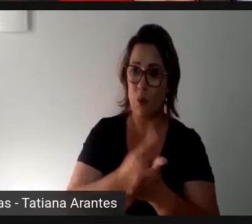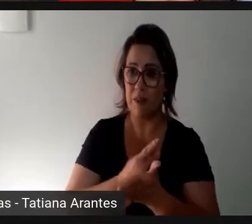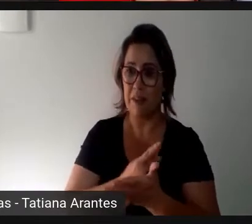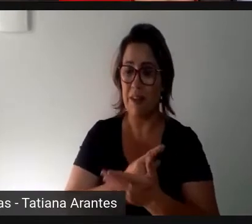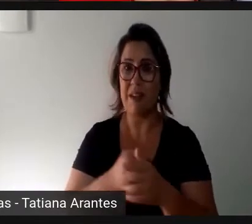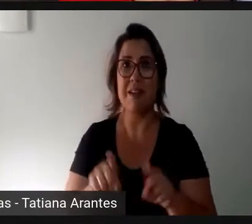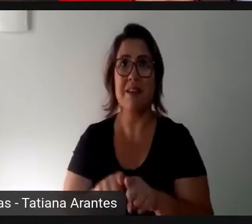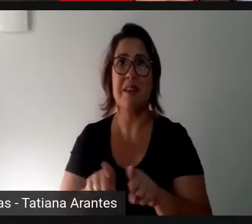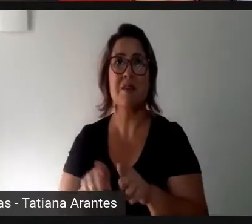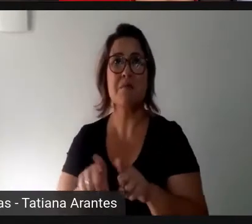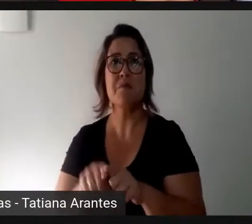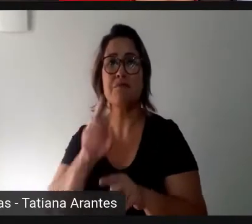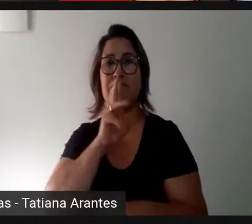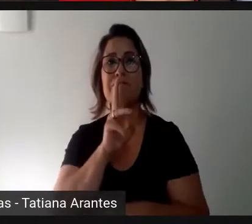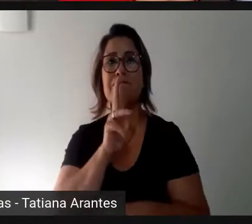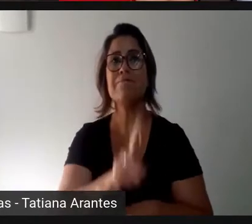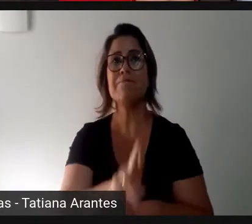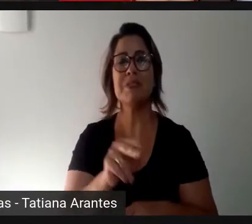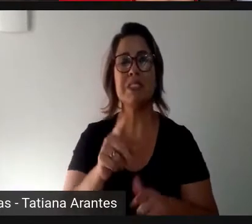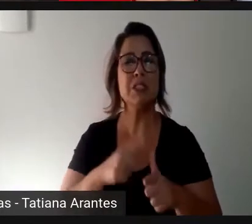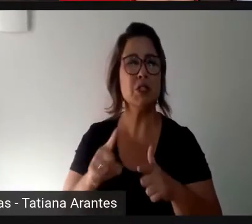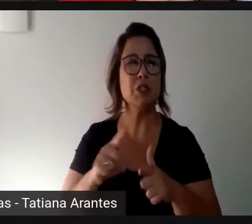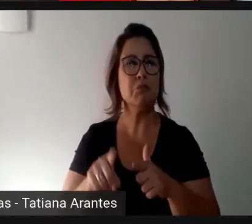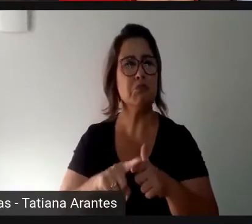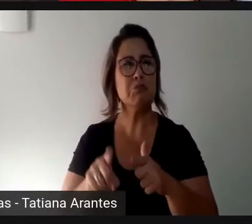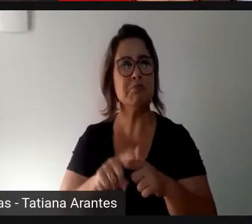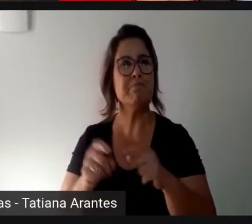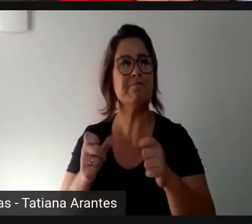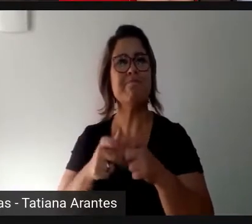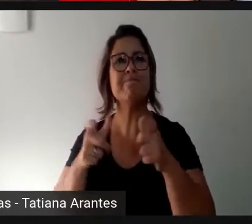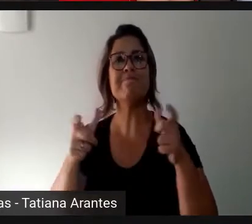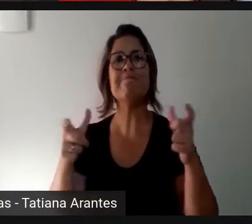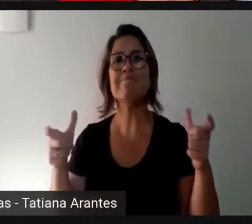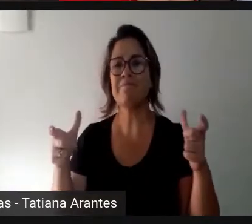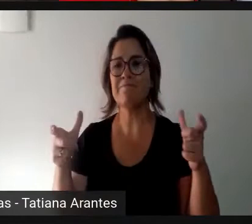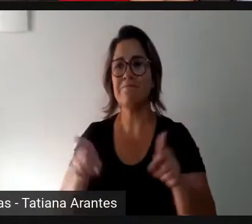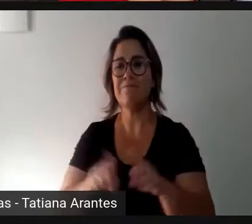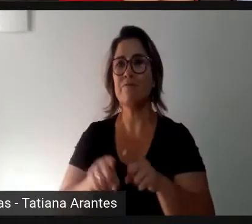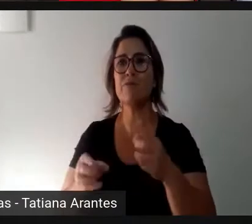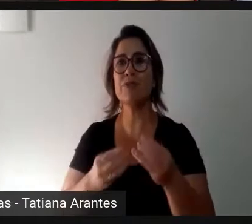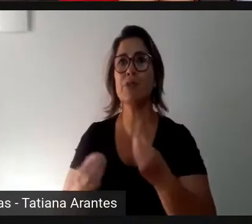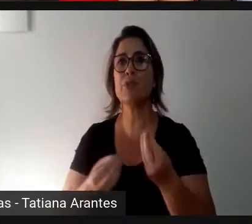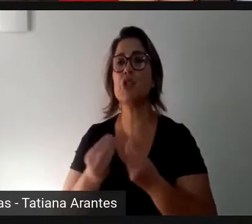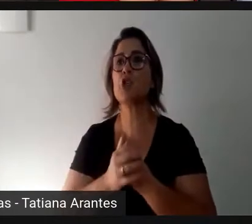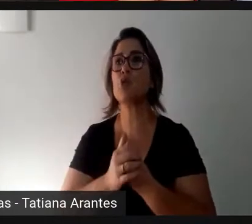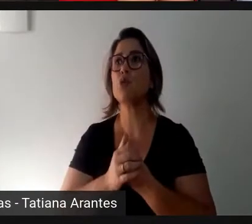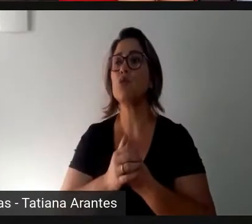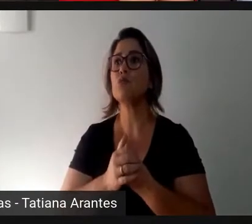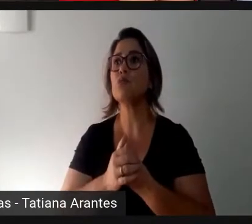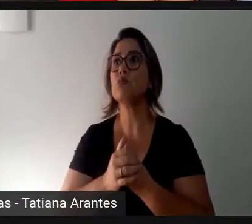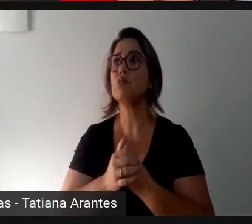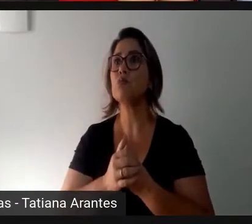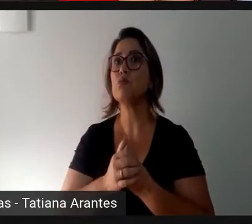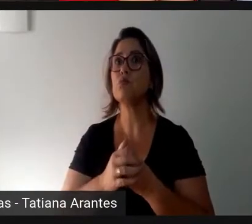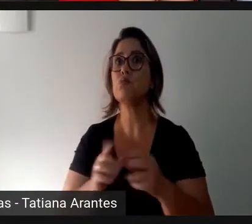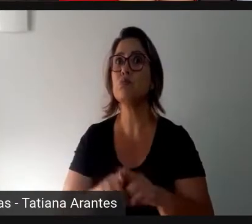a um resultado fatal, é um gestor negligente. Isso é gestão temerária na